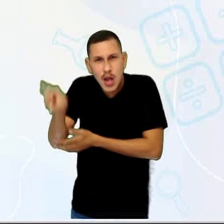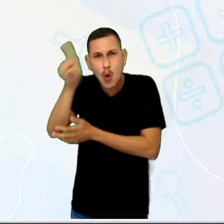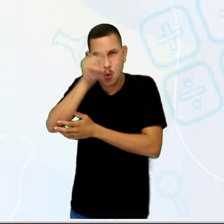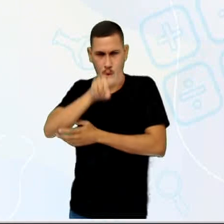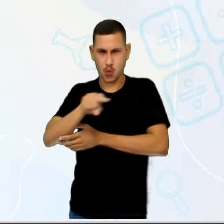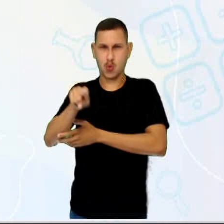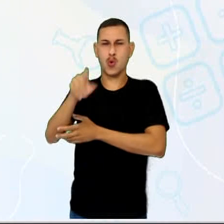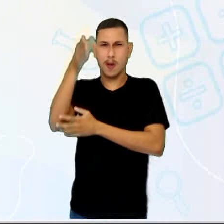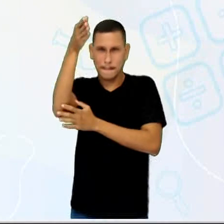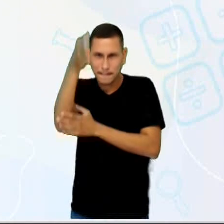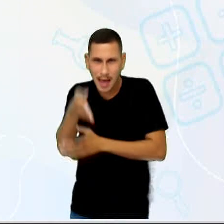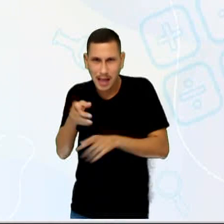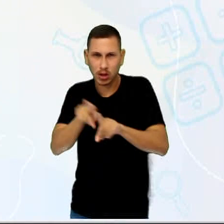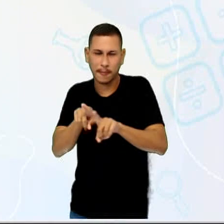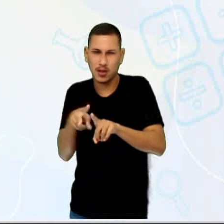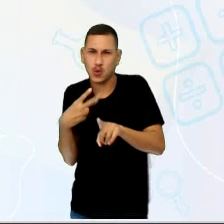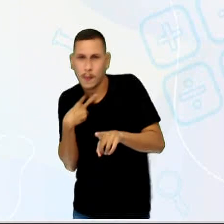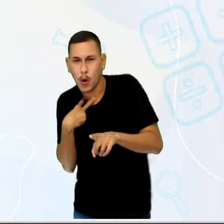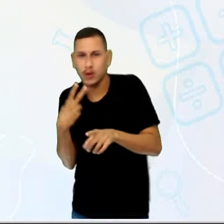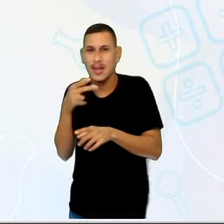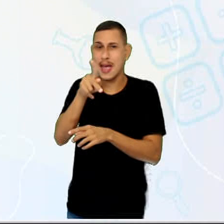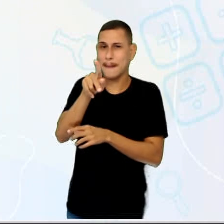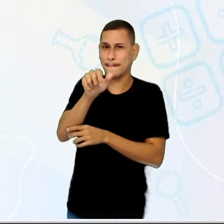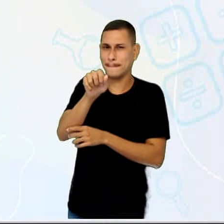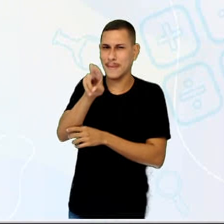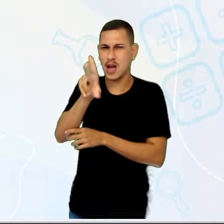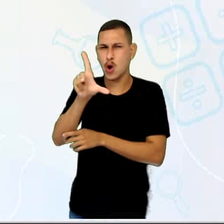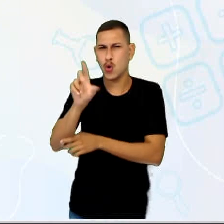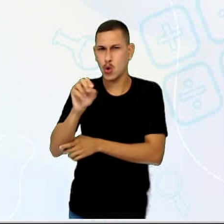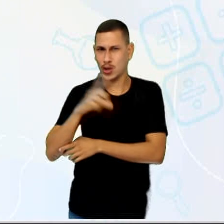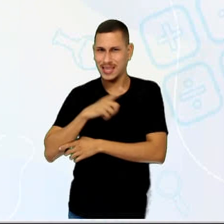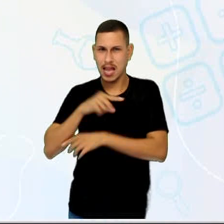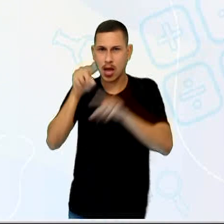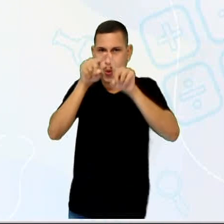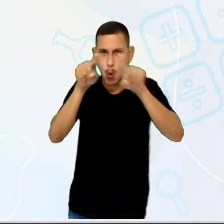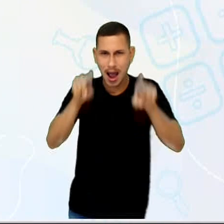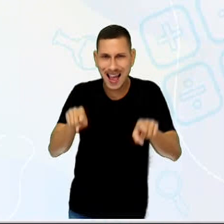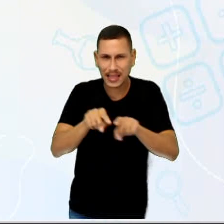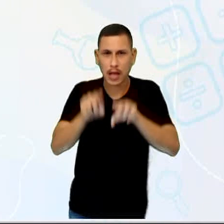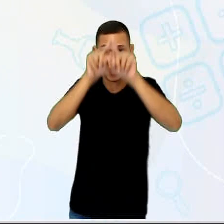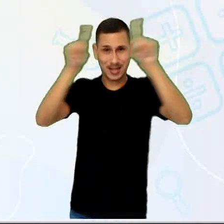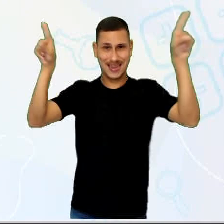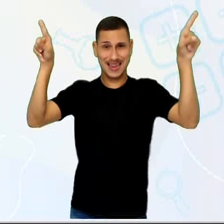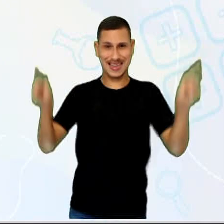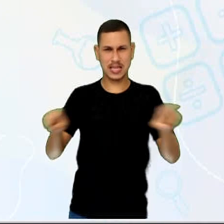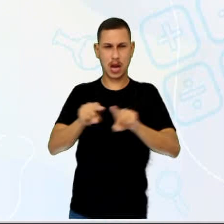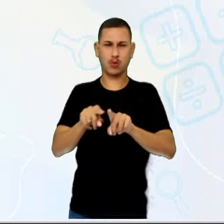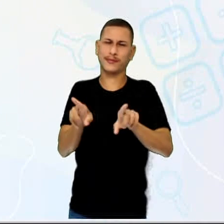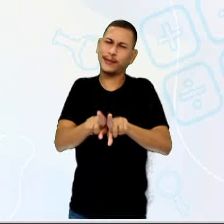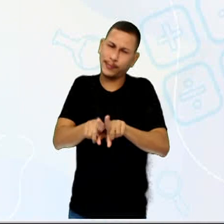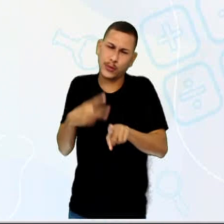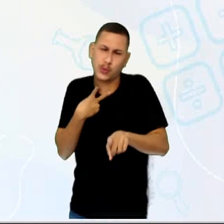ser. Paulo tem quadrados e retângulos. Também não poderia ser, né?